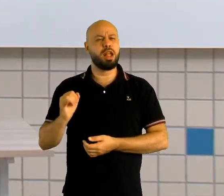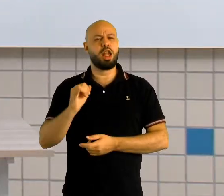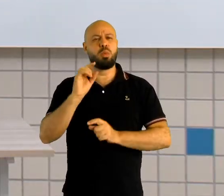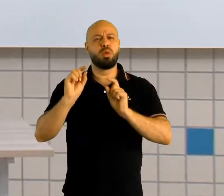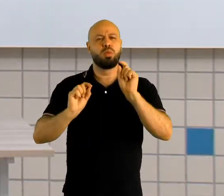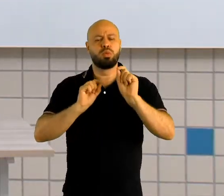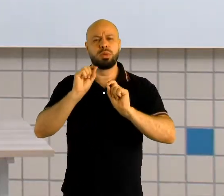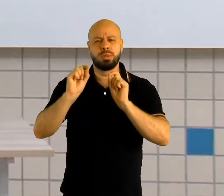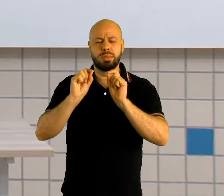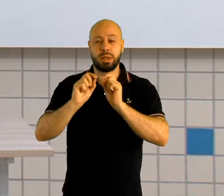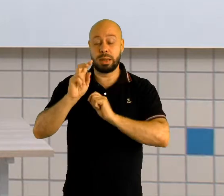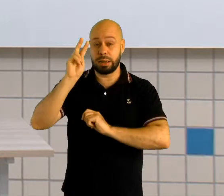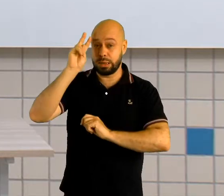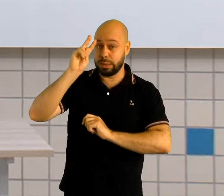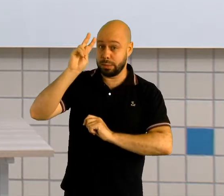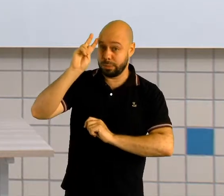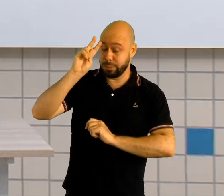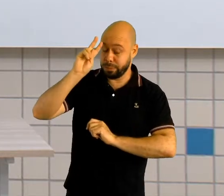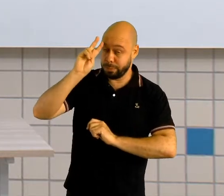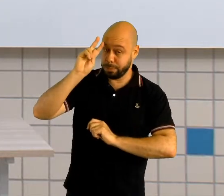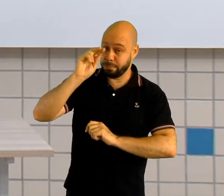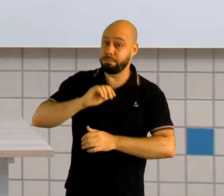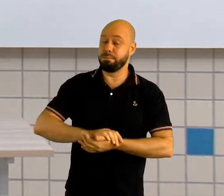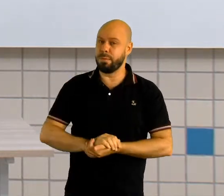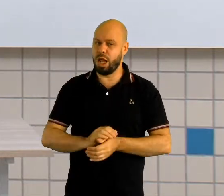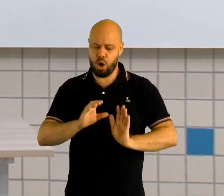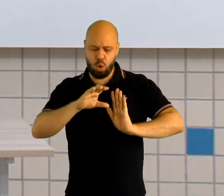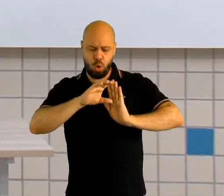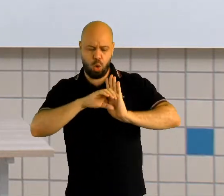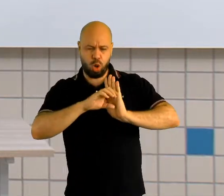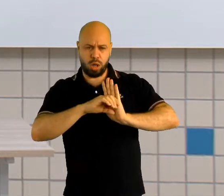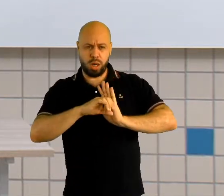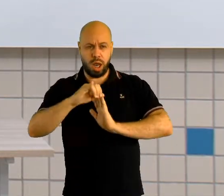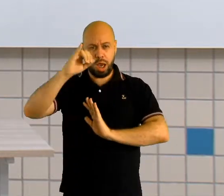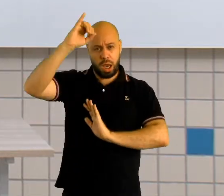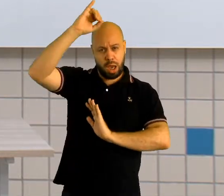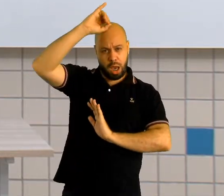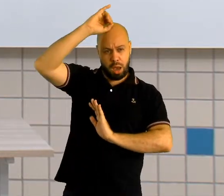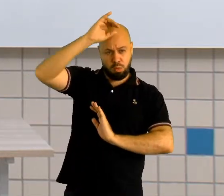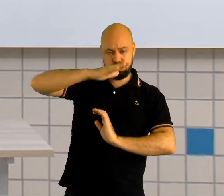importante a gente lembrar que o conceito de império